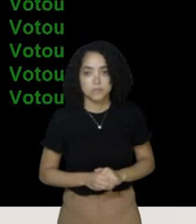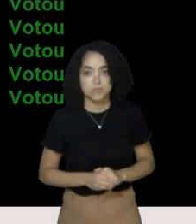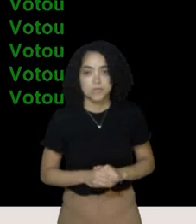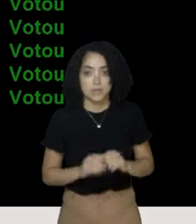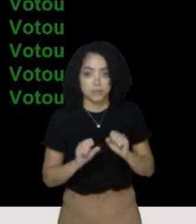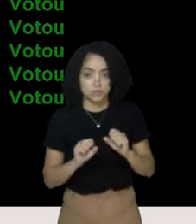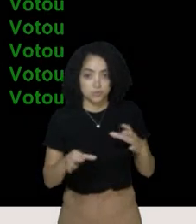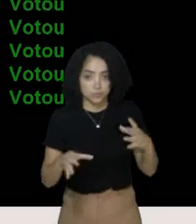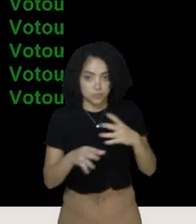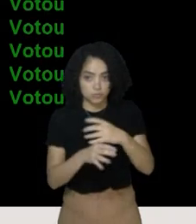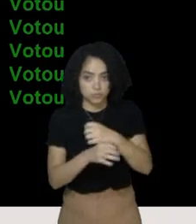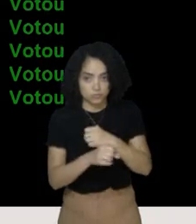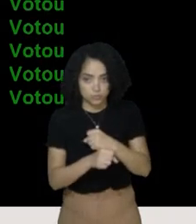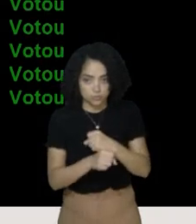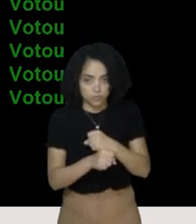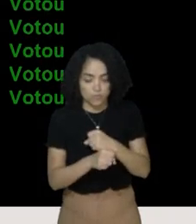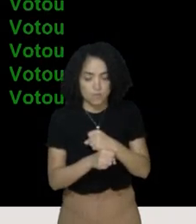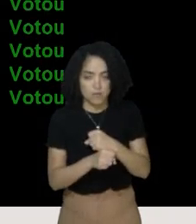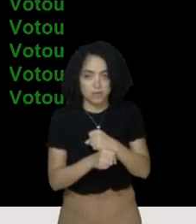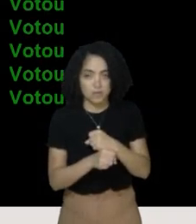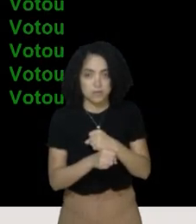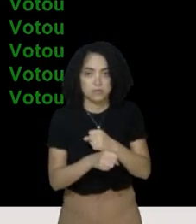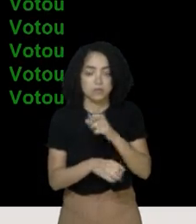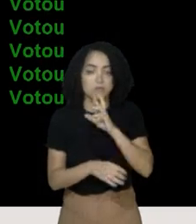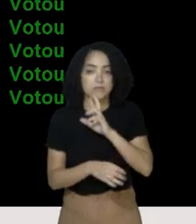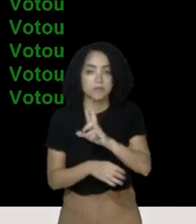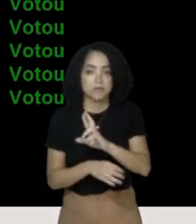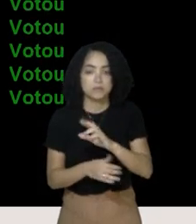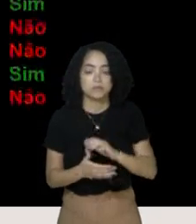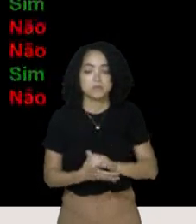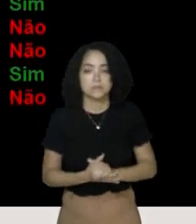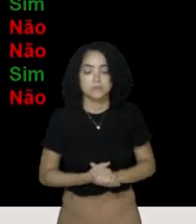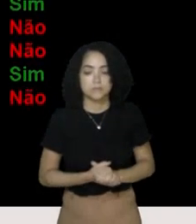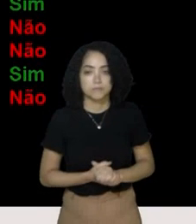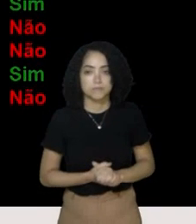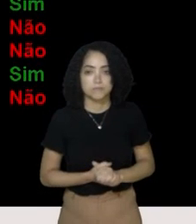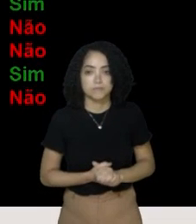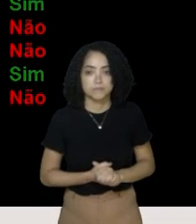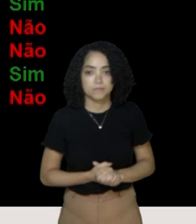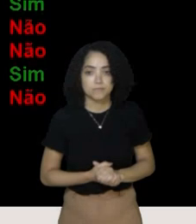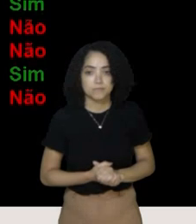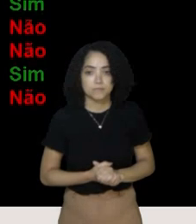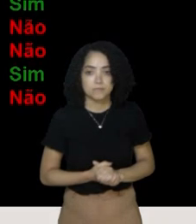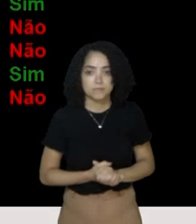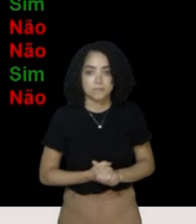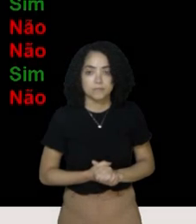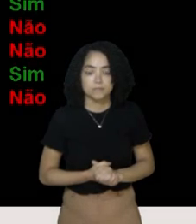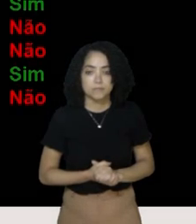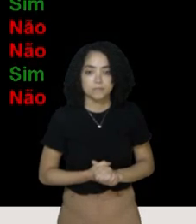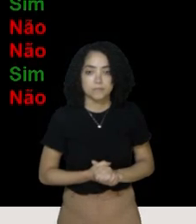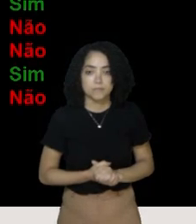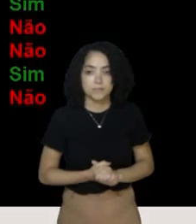Podemos colher o resultado. Votaram, senhores, 30 deputados.